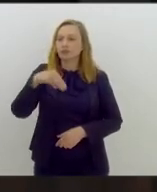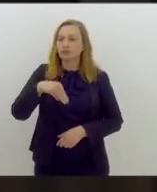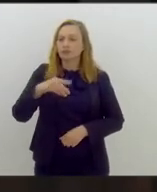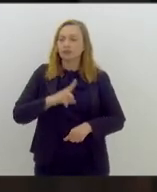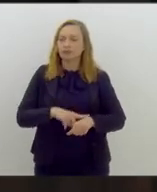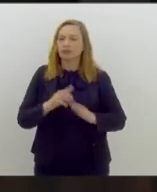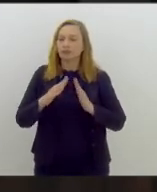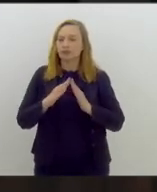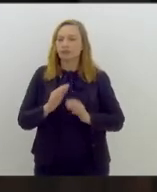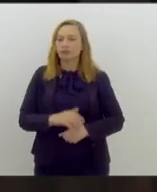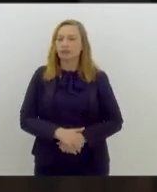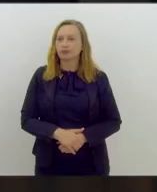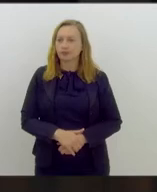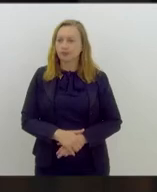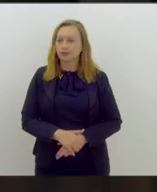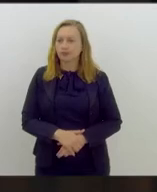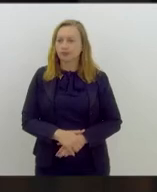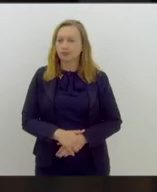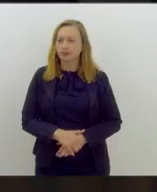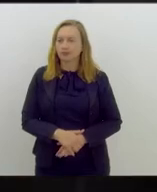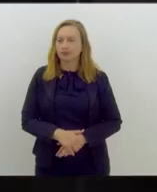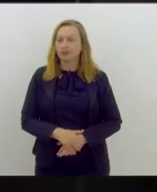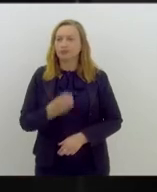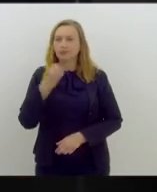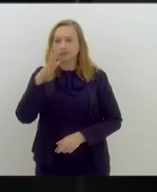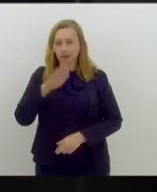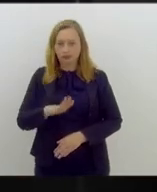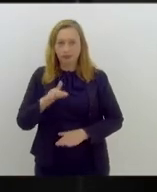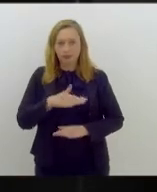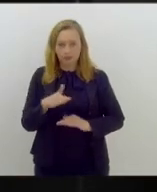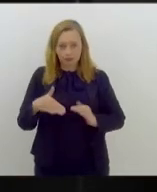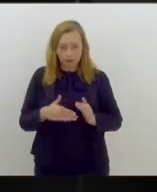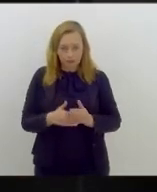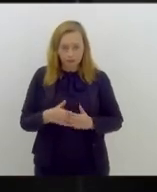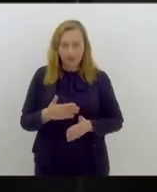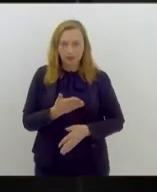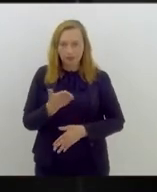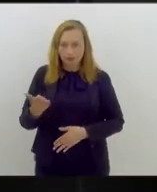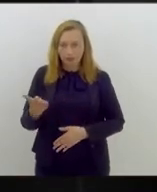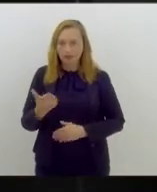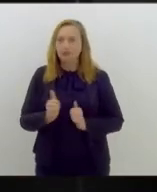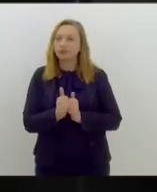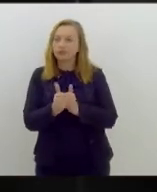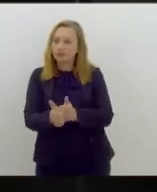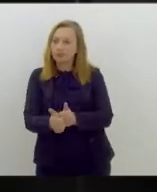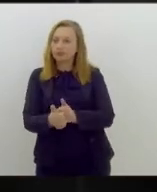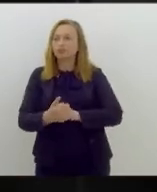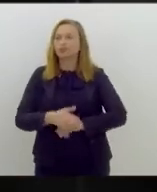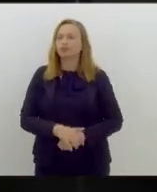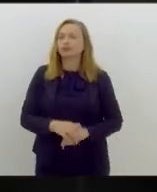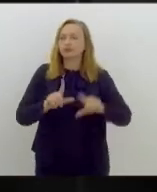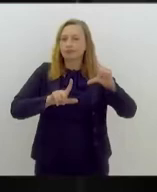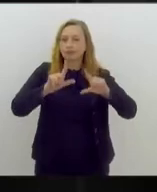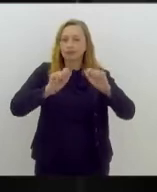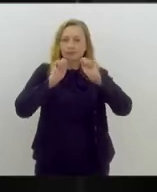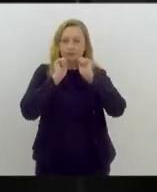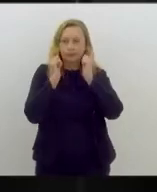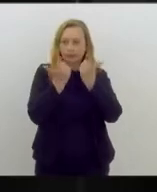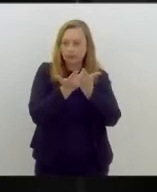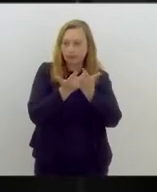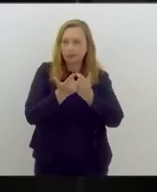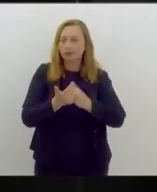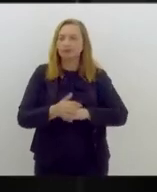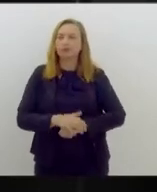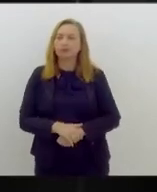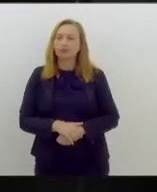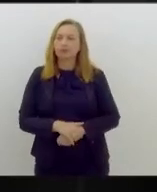minutos Boa tarde a todos e todas que nos acompanham pela TV alérgimos